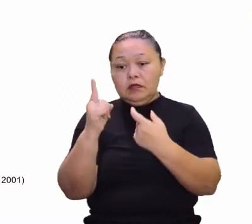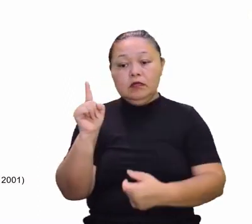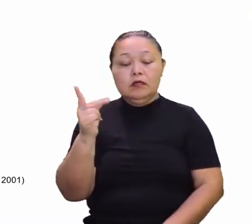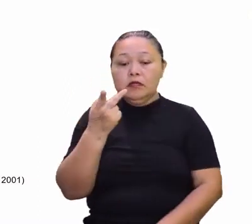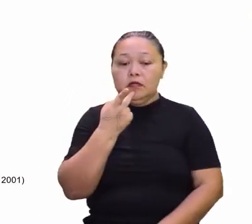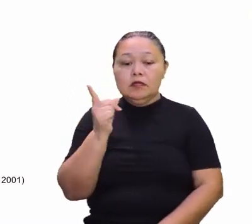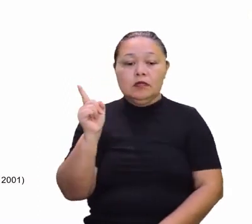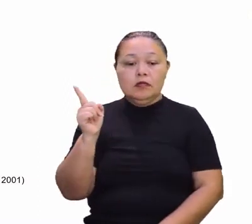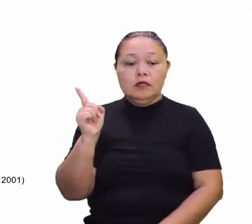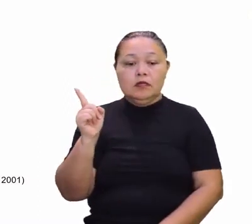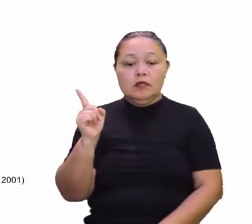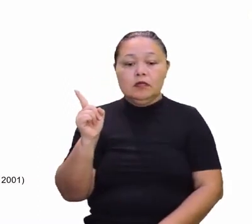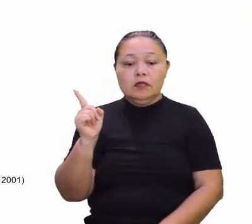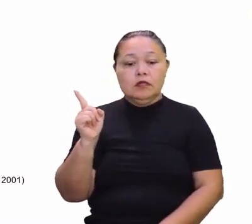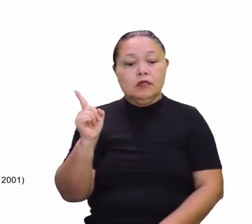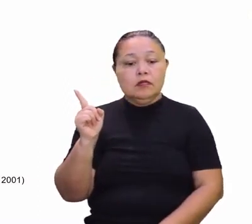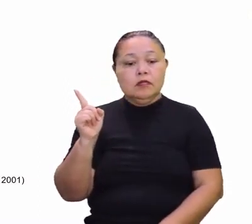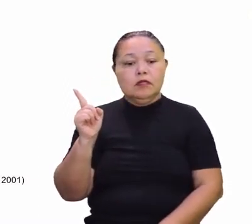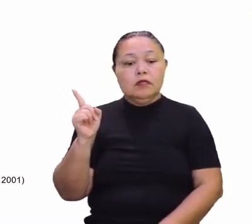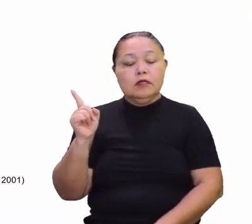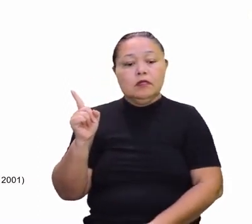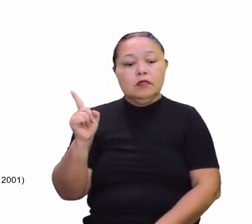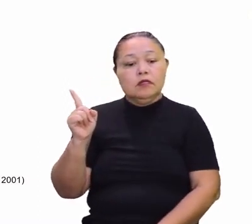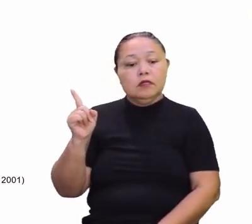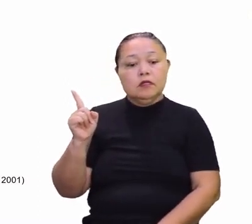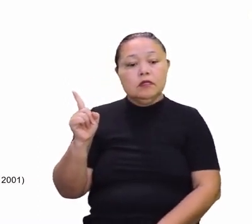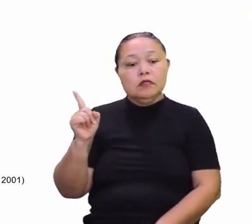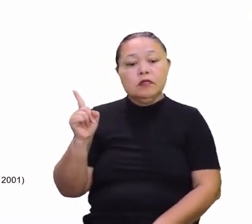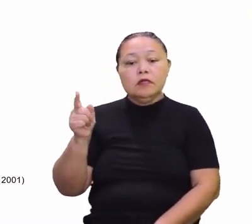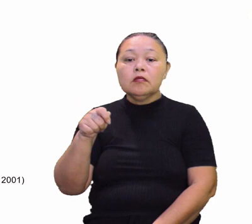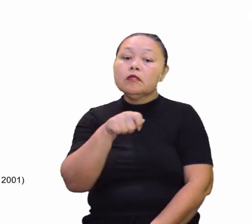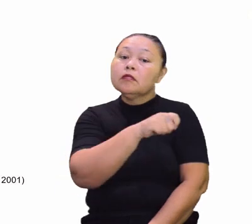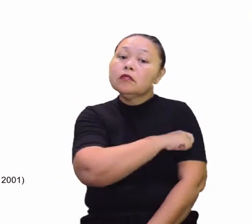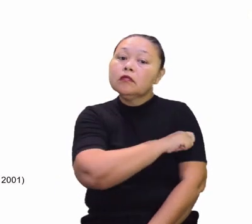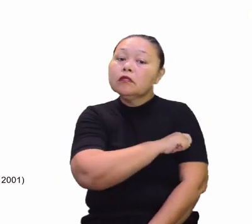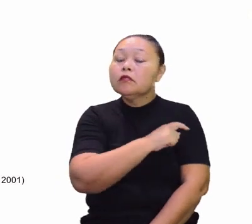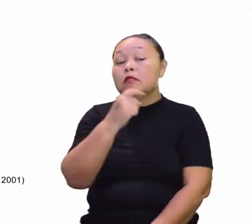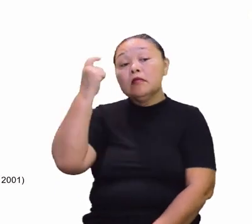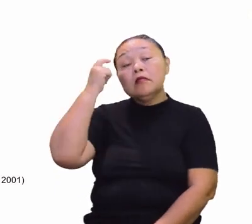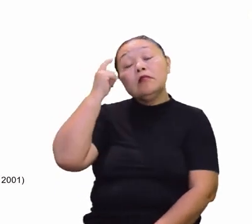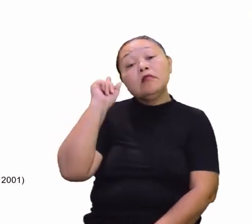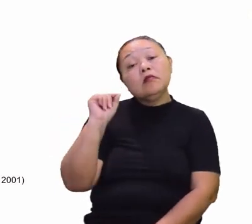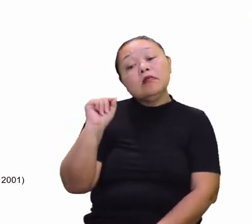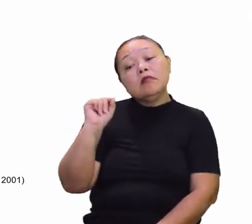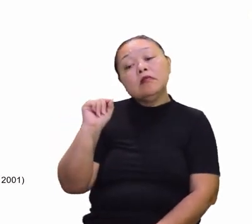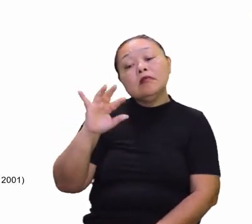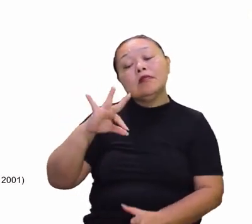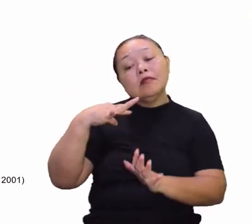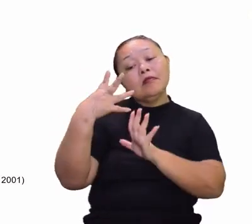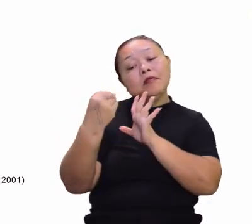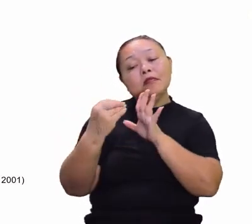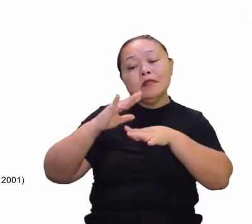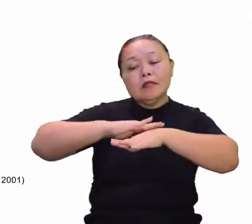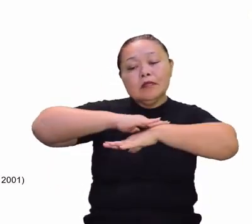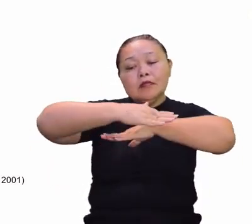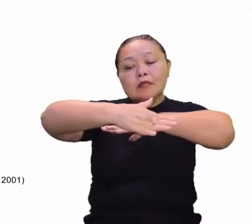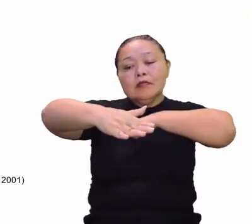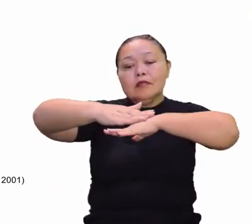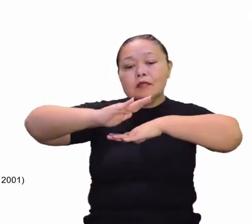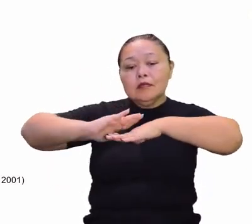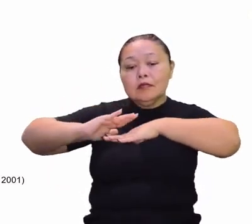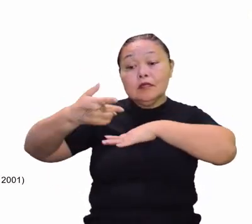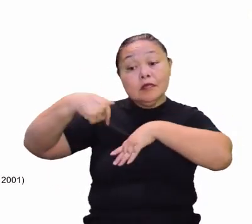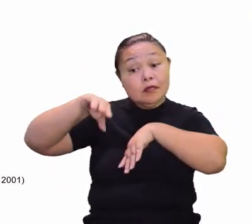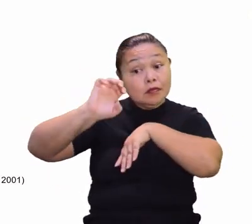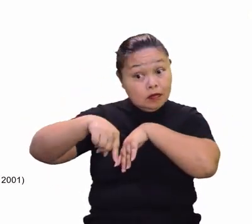Que você acabou de falar? Com certeza. Olha só, porque o aluno pode pensar que a Amazônia toda é a planície amazônica,